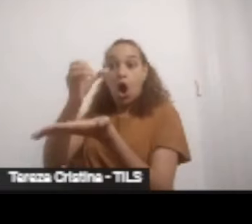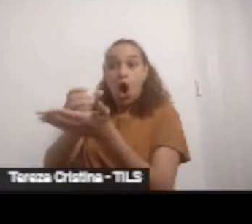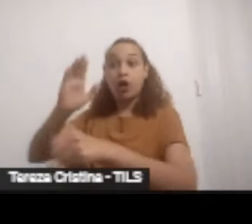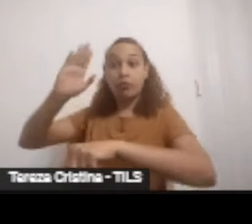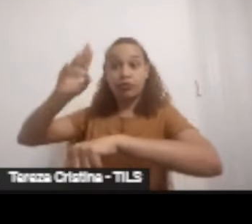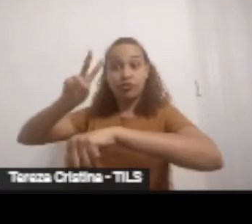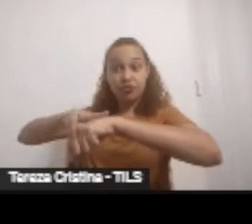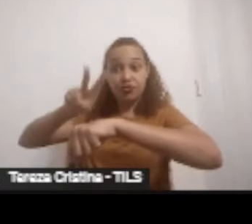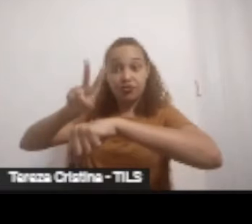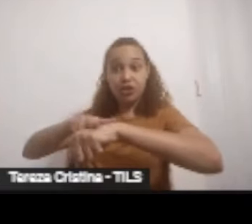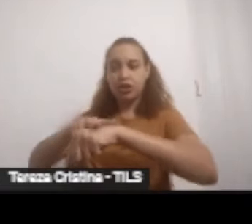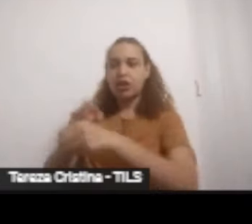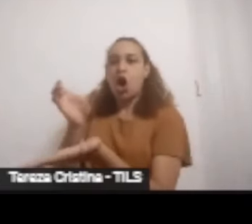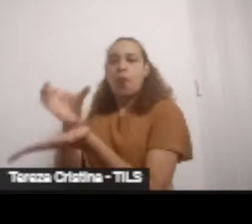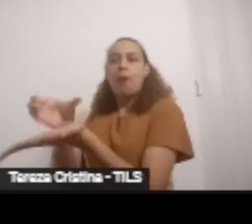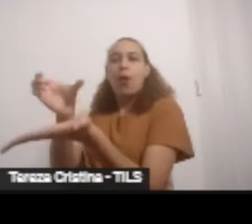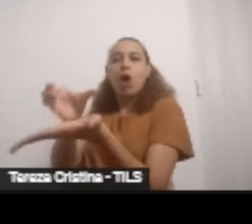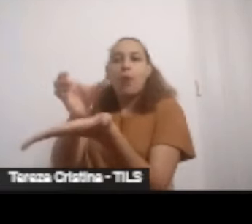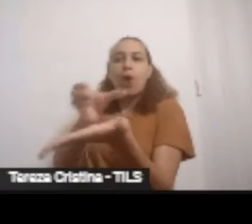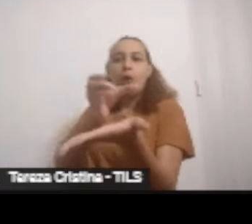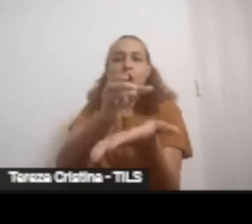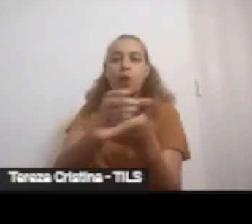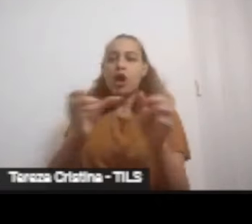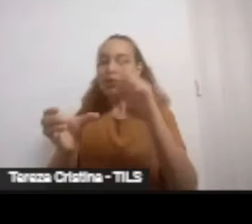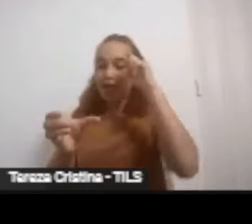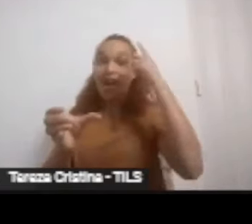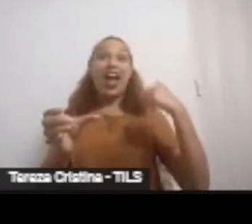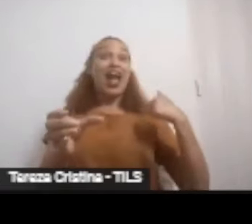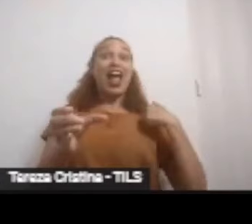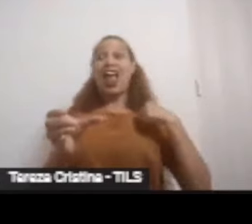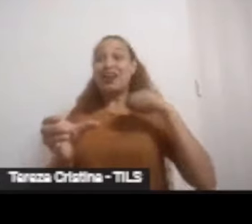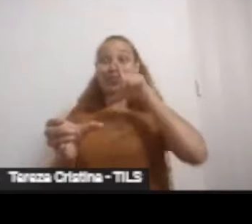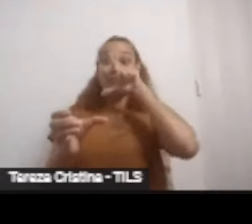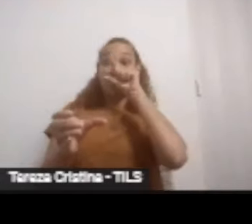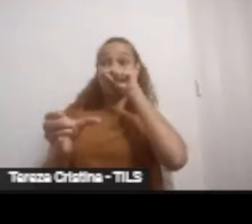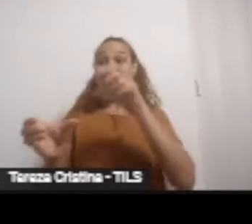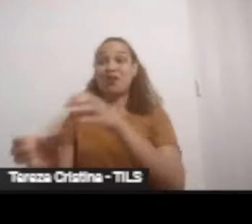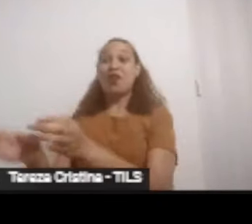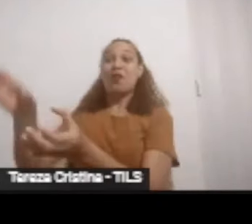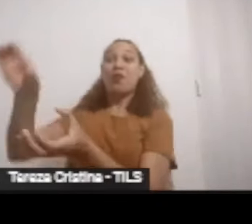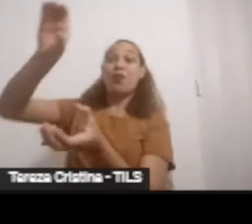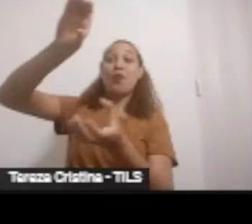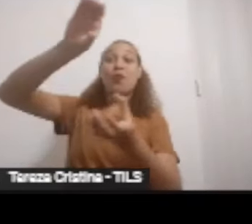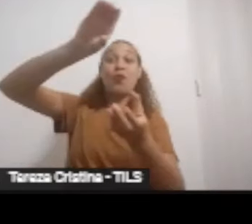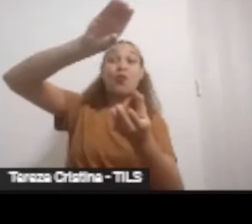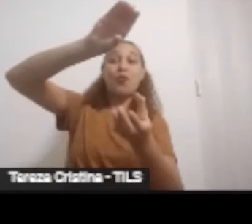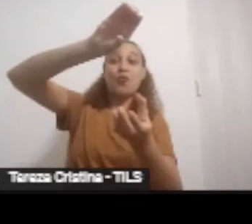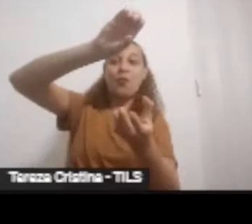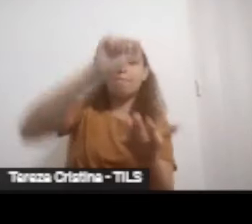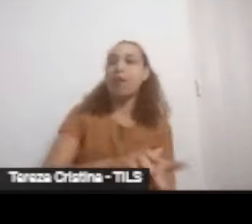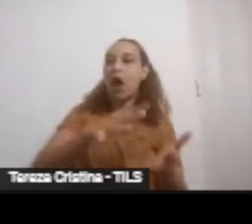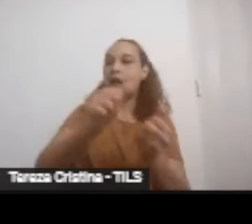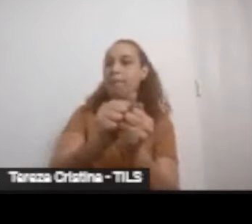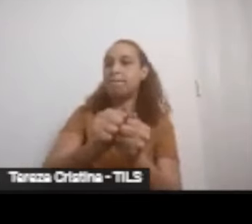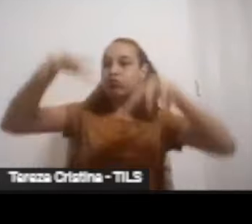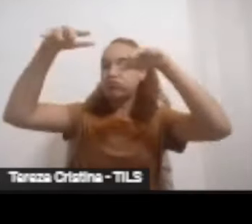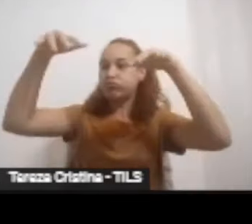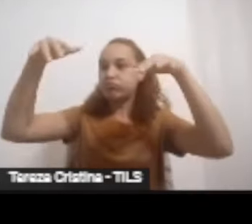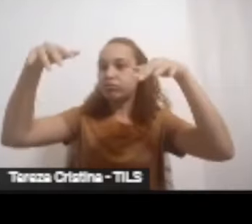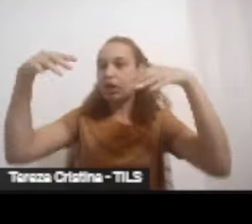bobos, acharam que eram passarinhos e tentaram voar das prateleiras. mas quebraram virando caquinhos.